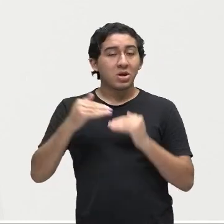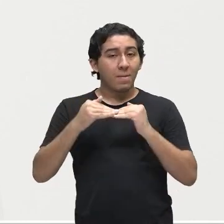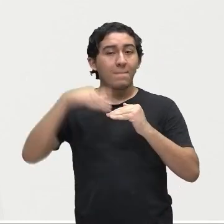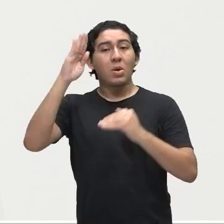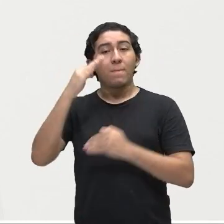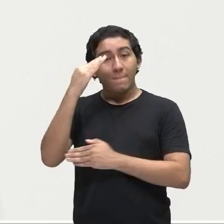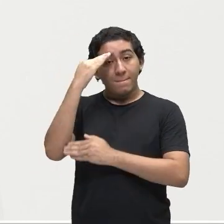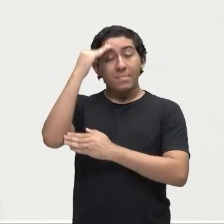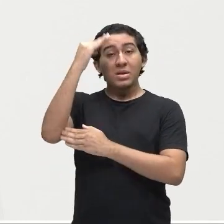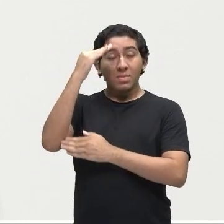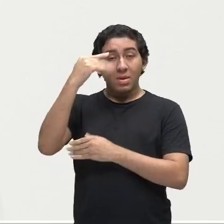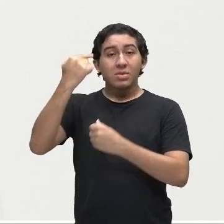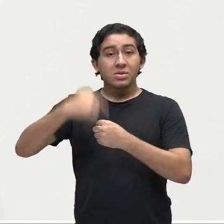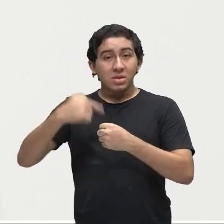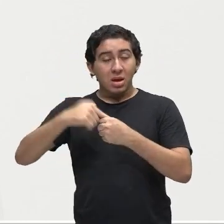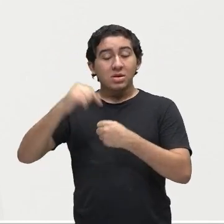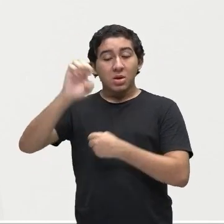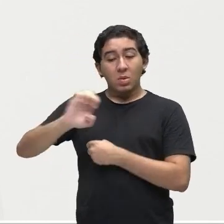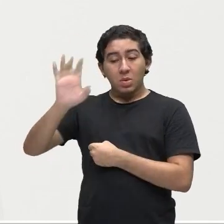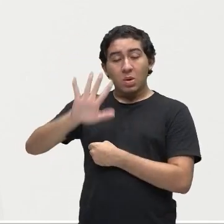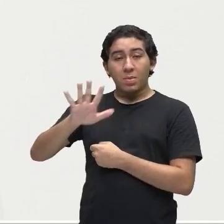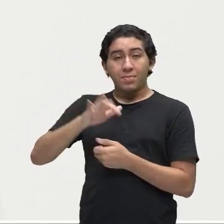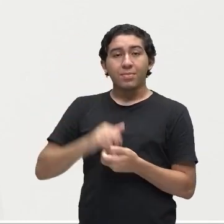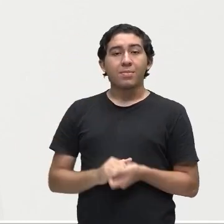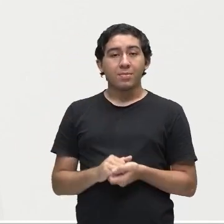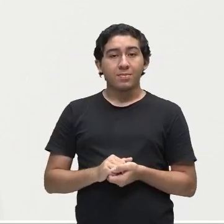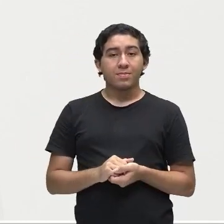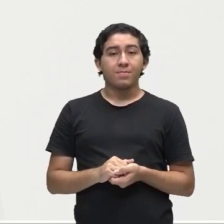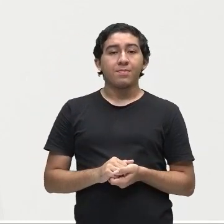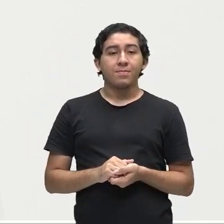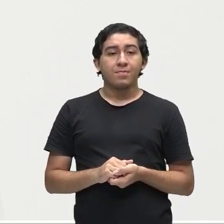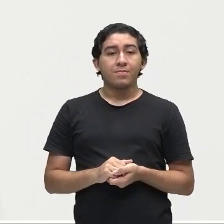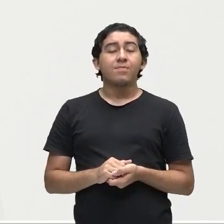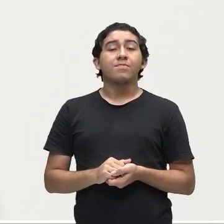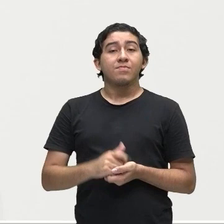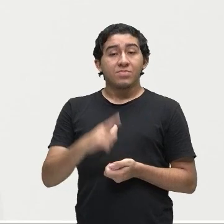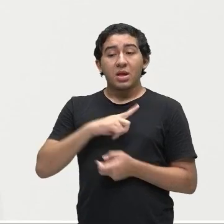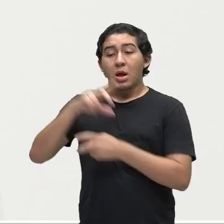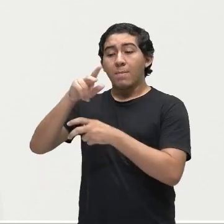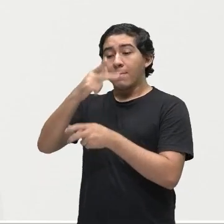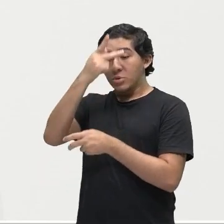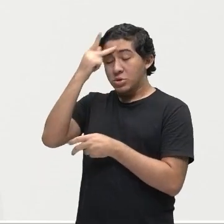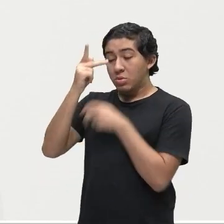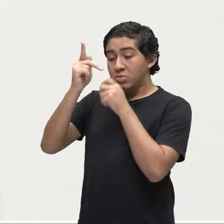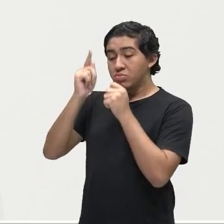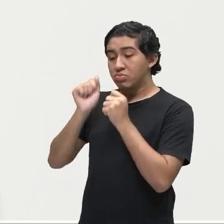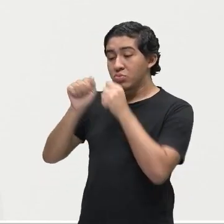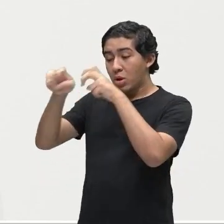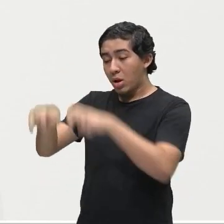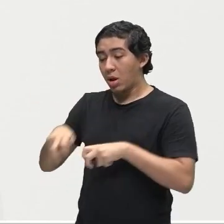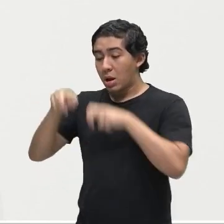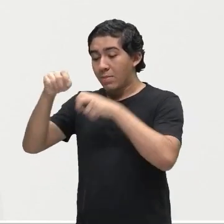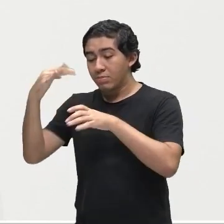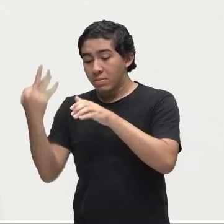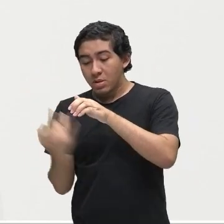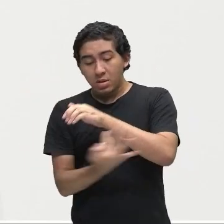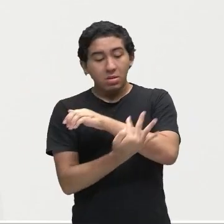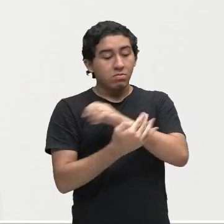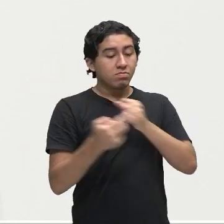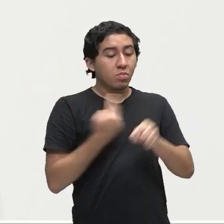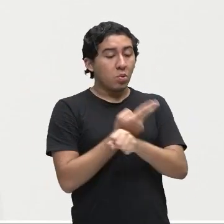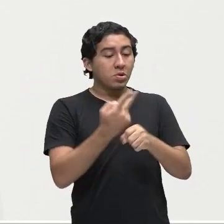na Europa neste período. E com essa migração das pessoas saindo do campo e indo para as cidades, nós vamos ver aí o surgimento